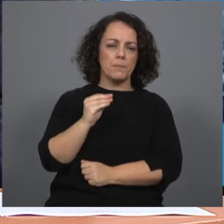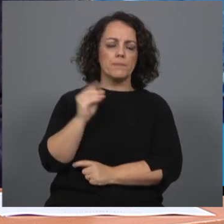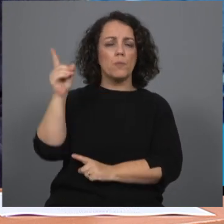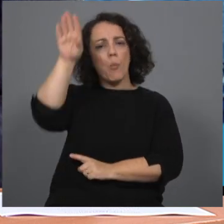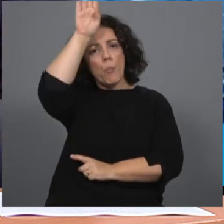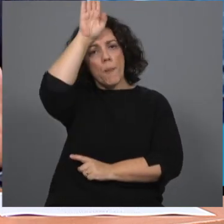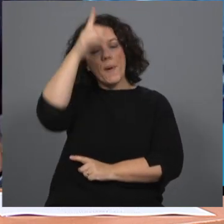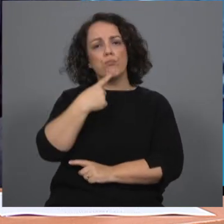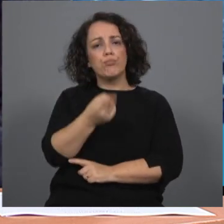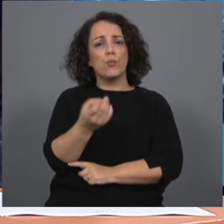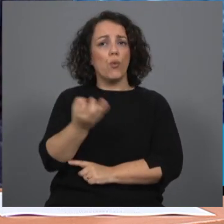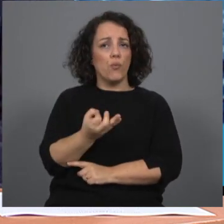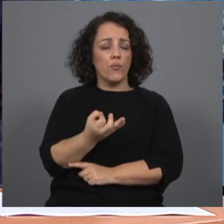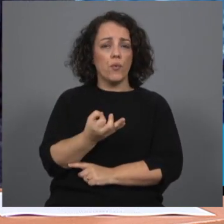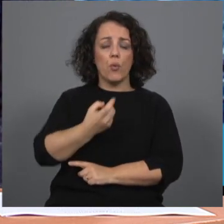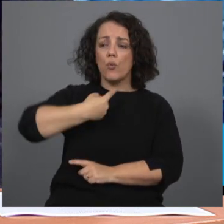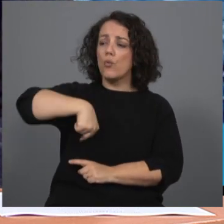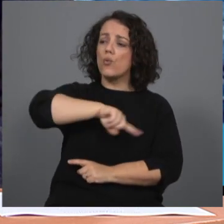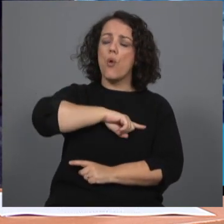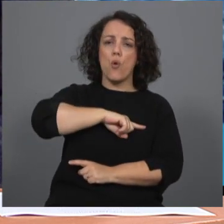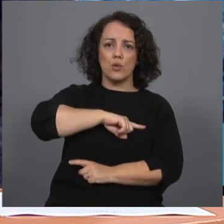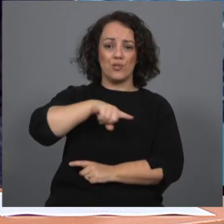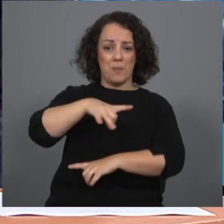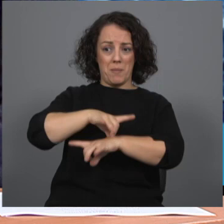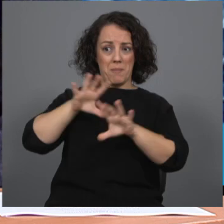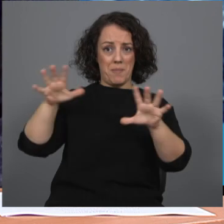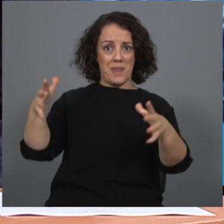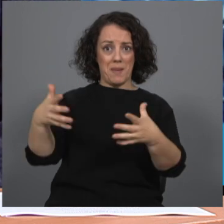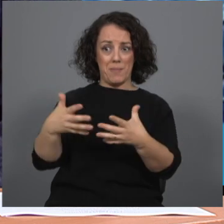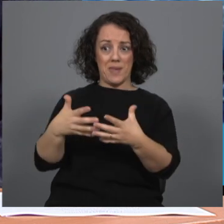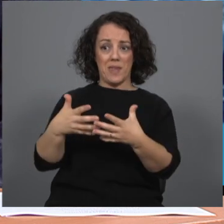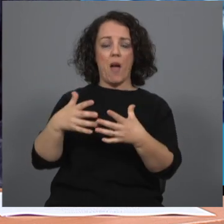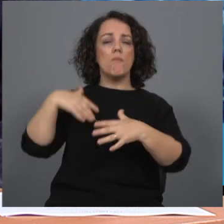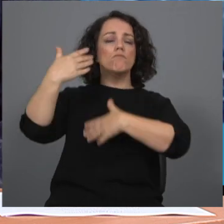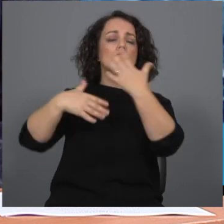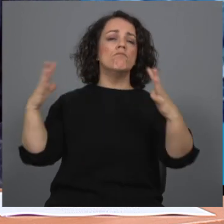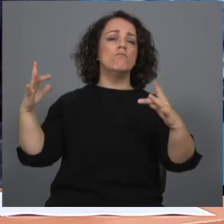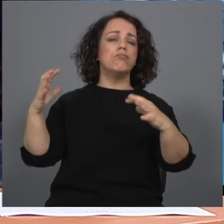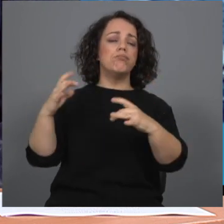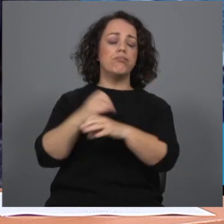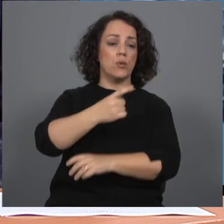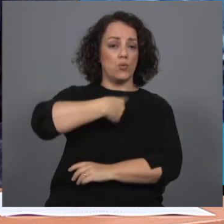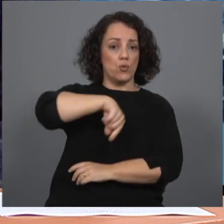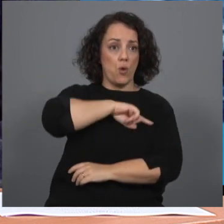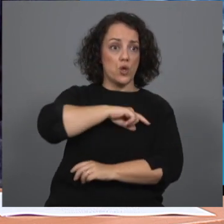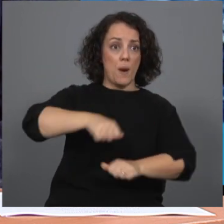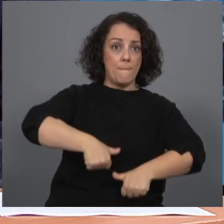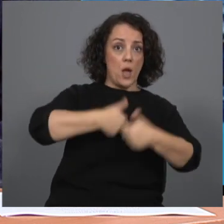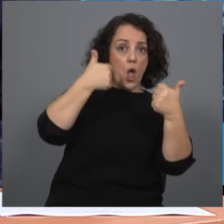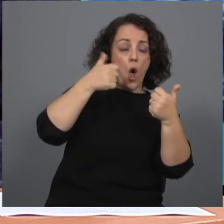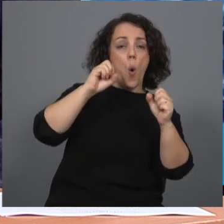afirma, não vamos sair desta pandemia da mesma maneira. Ou saímos melhores ou saímos piores. E eu